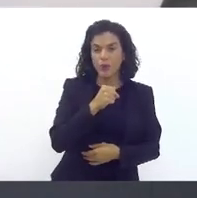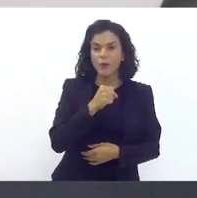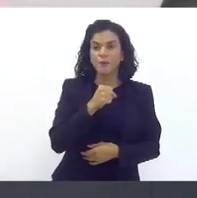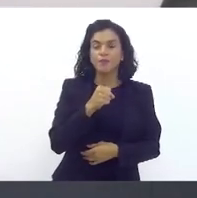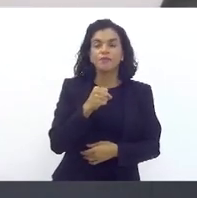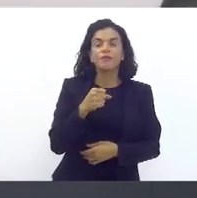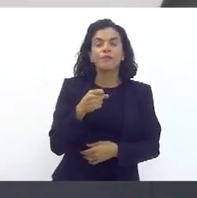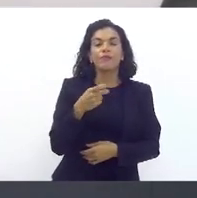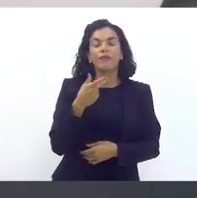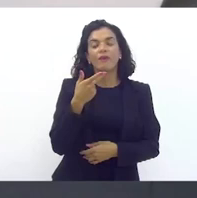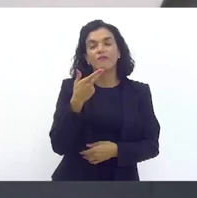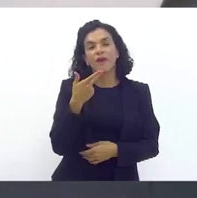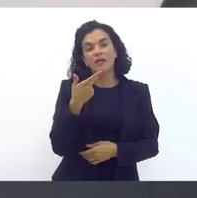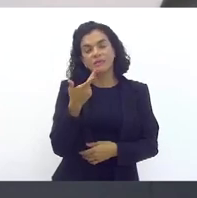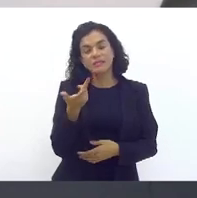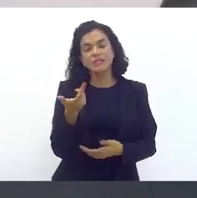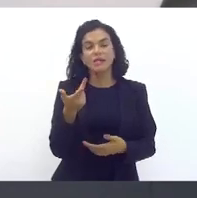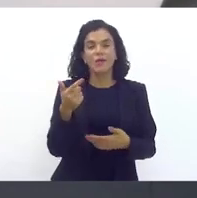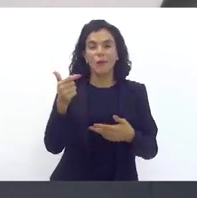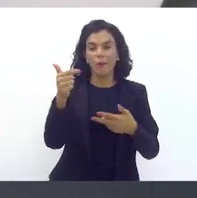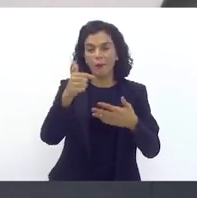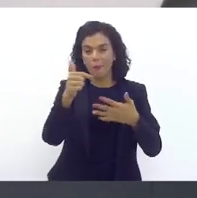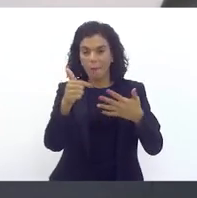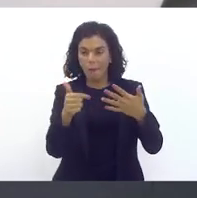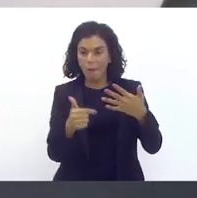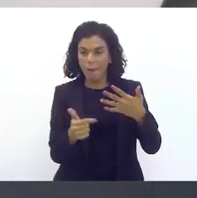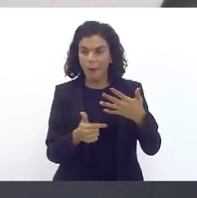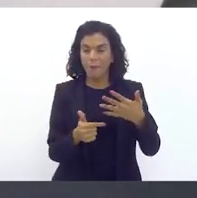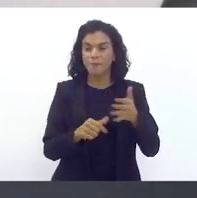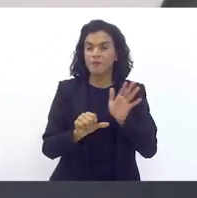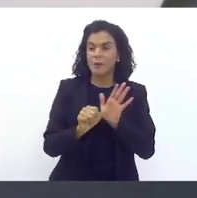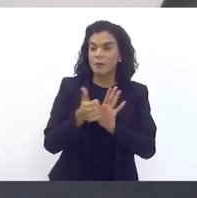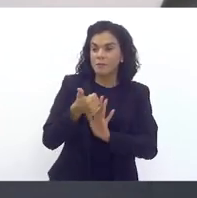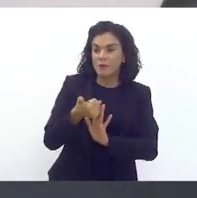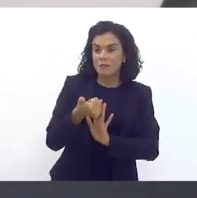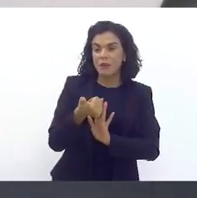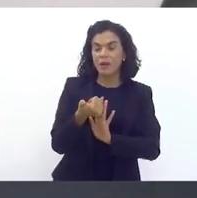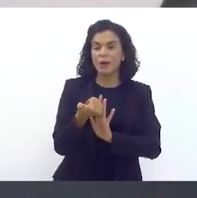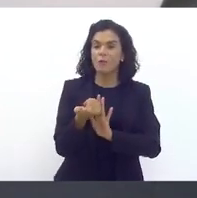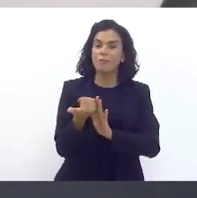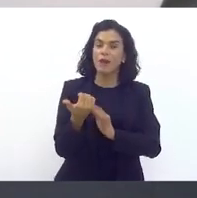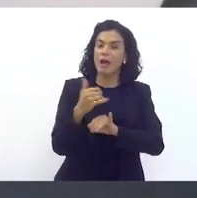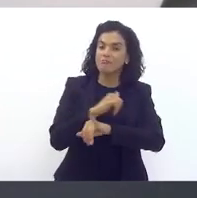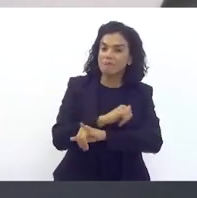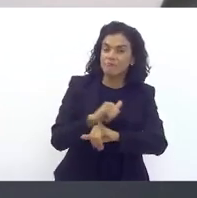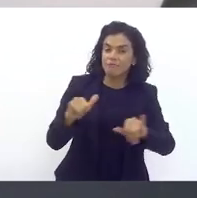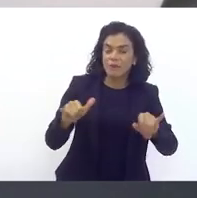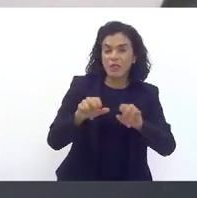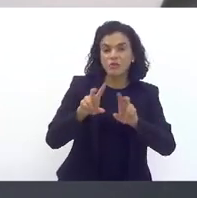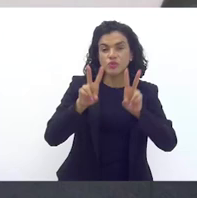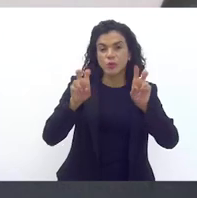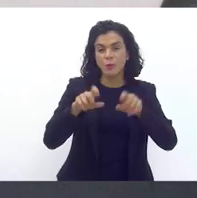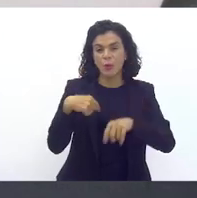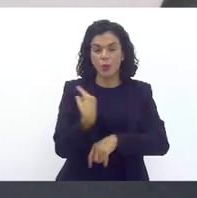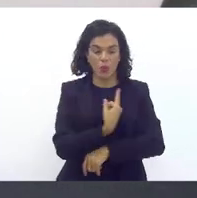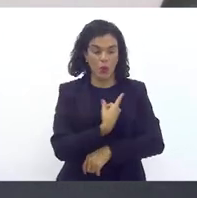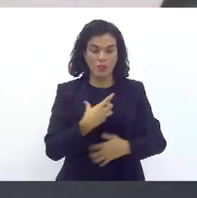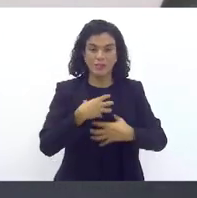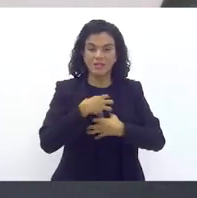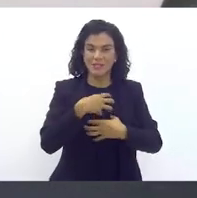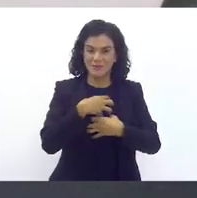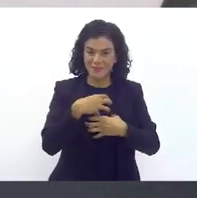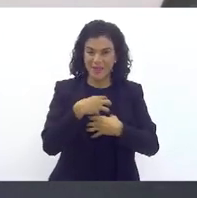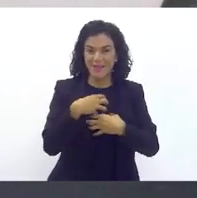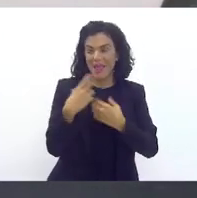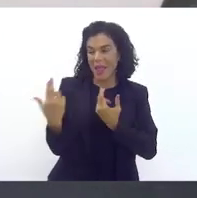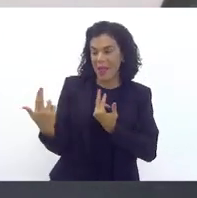Saúde, fazer algumas considerações. Primeiro, para colocar um pouco do nosso sentimento, que eu tenho certeza que é o sentimento do